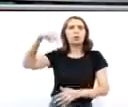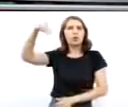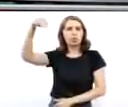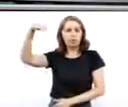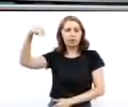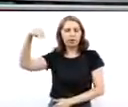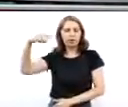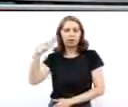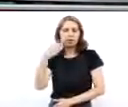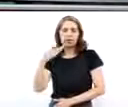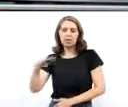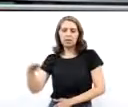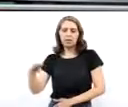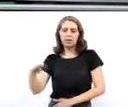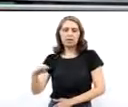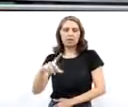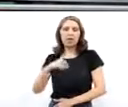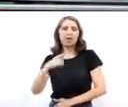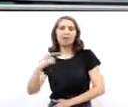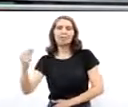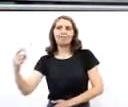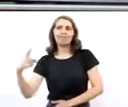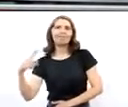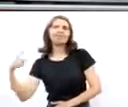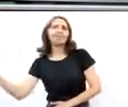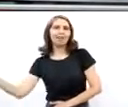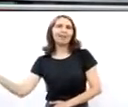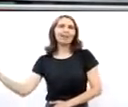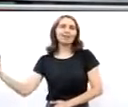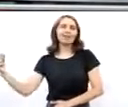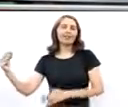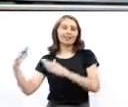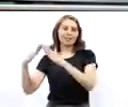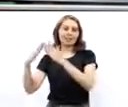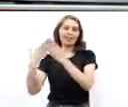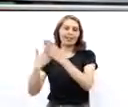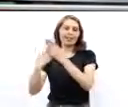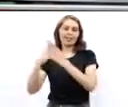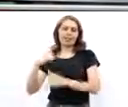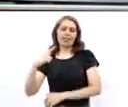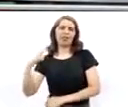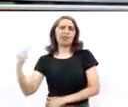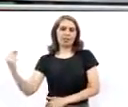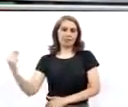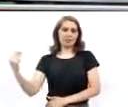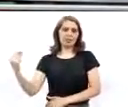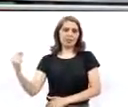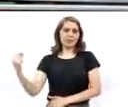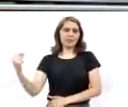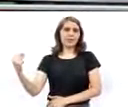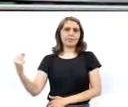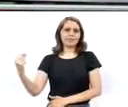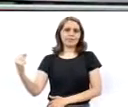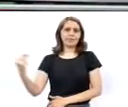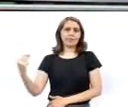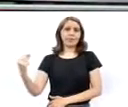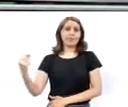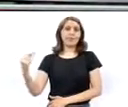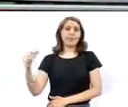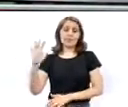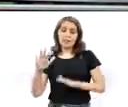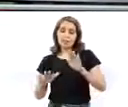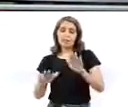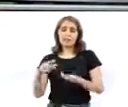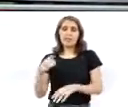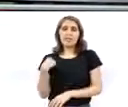devastou todas as crianças das escolas. Nós encontramos algumas consequências muito fortes na educação.